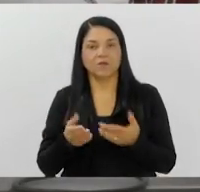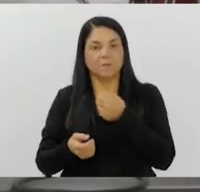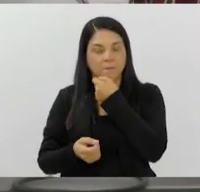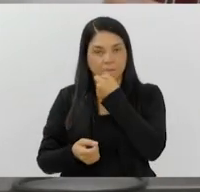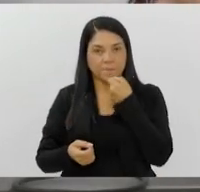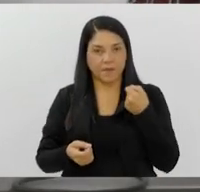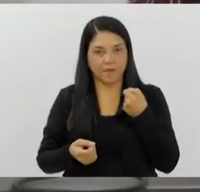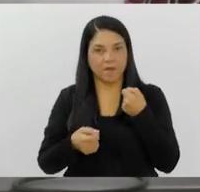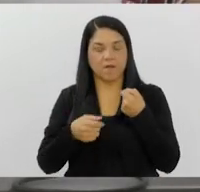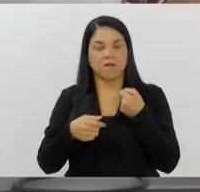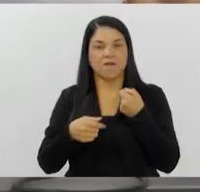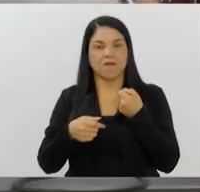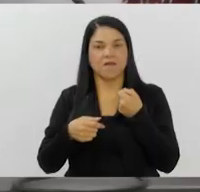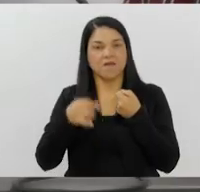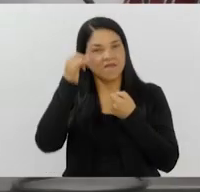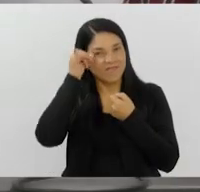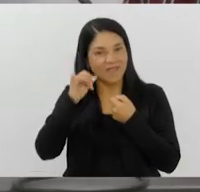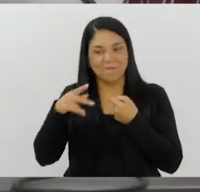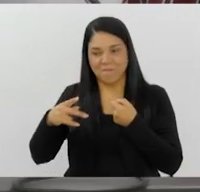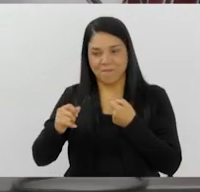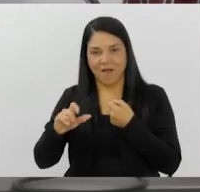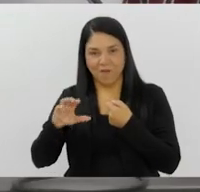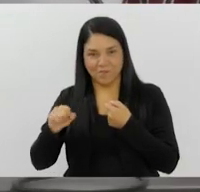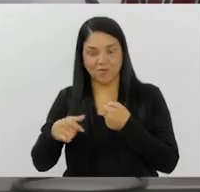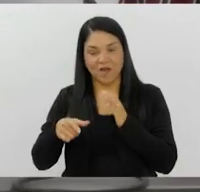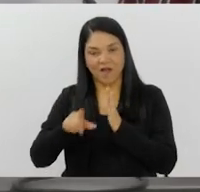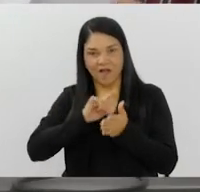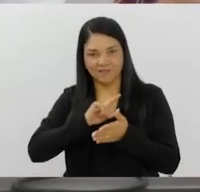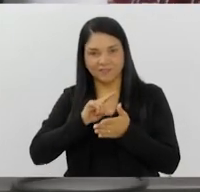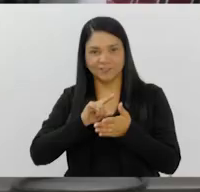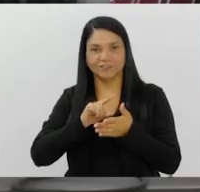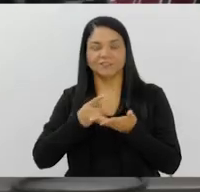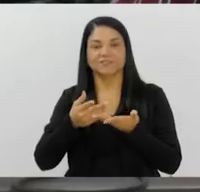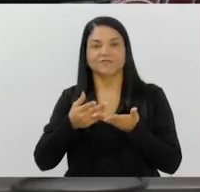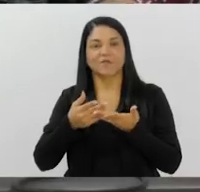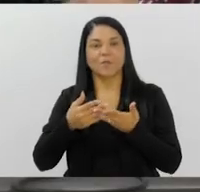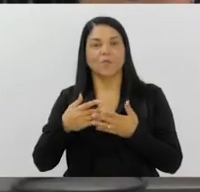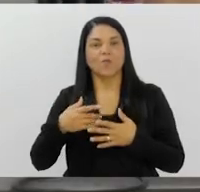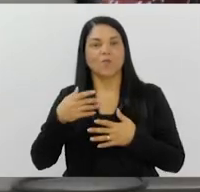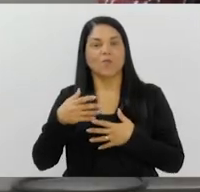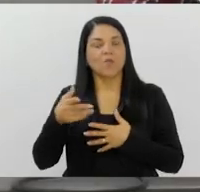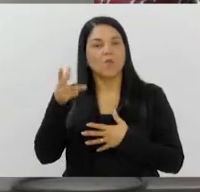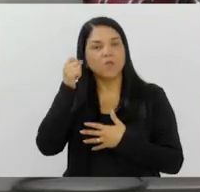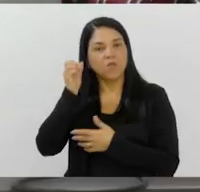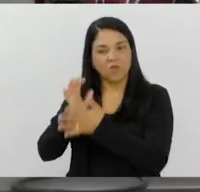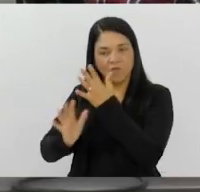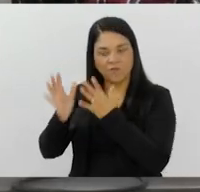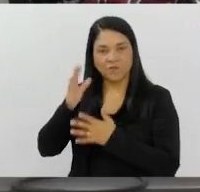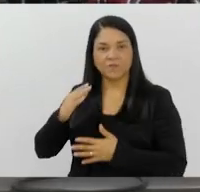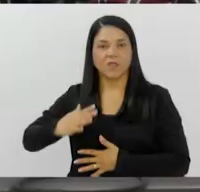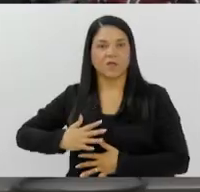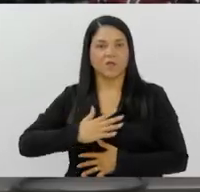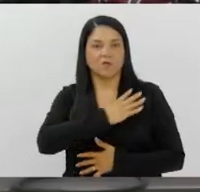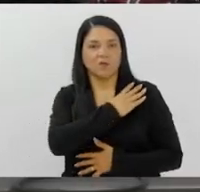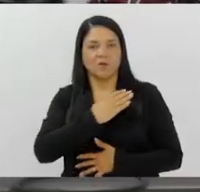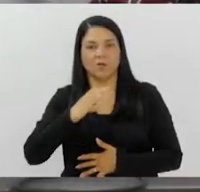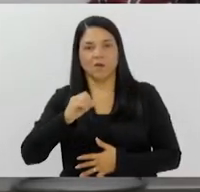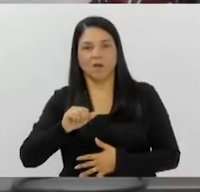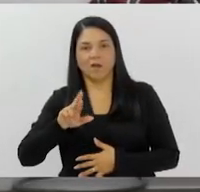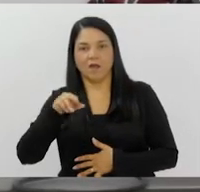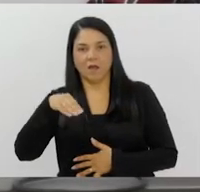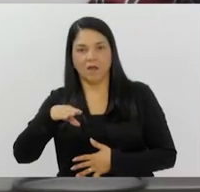pro Pablo Vamos ouvir o nosso Coronel Carmo que tá aqui na mesa representando a